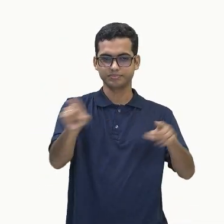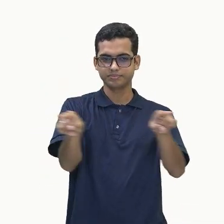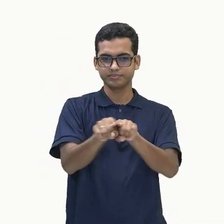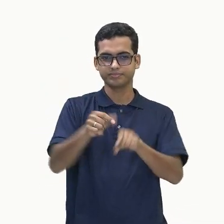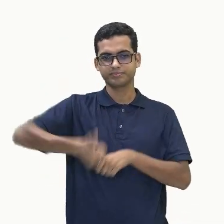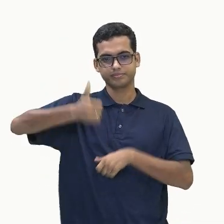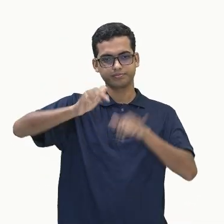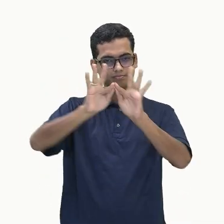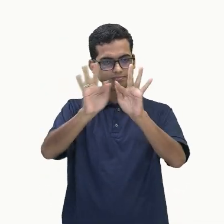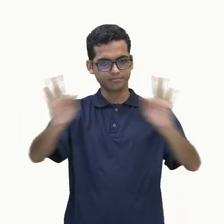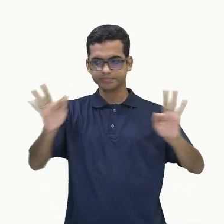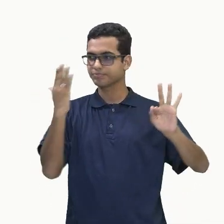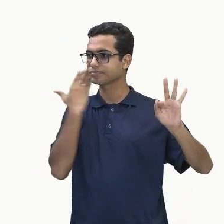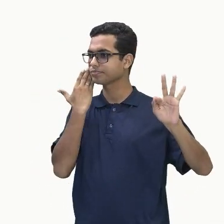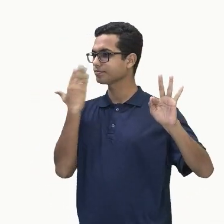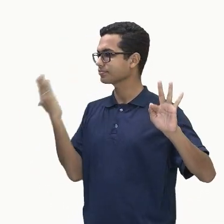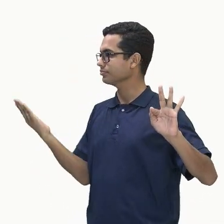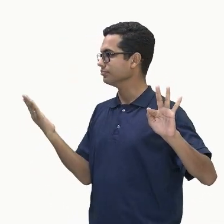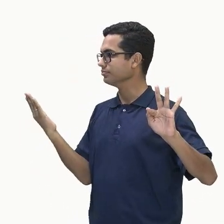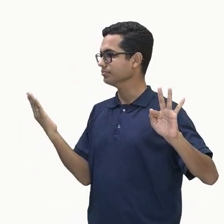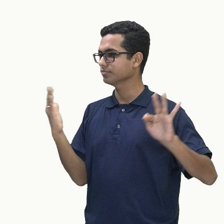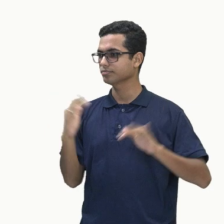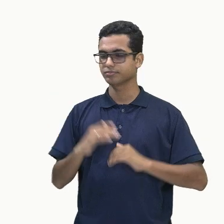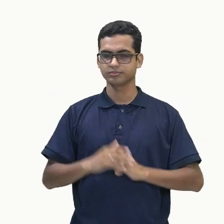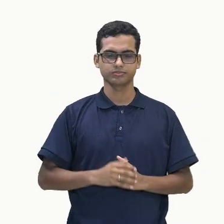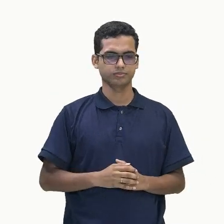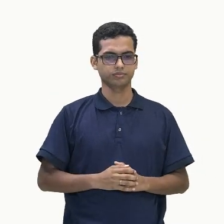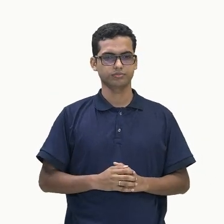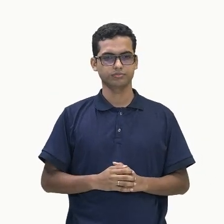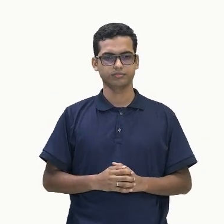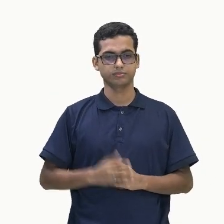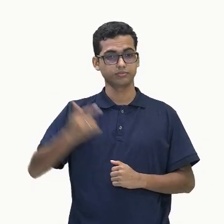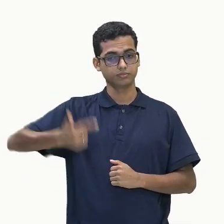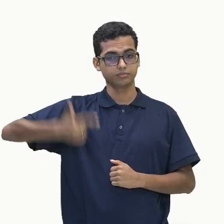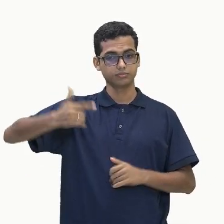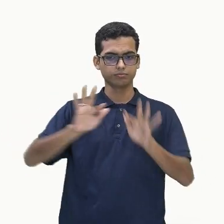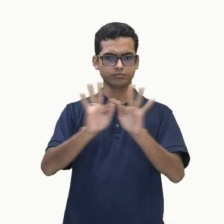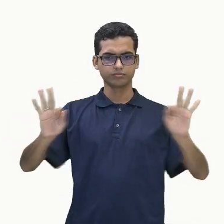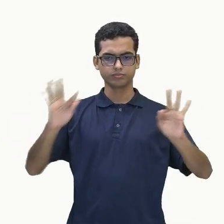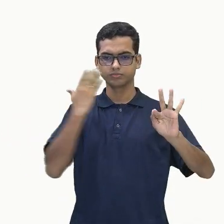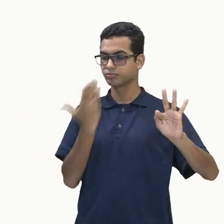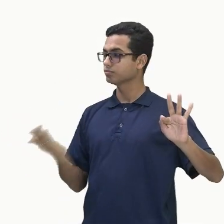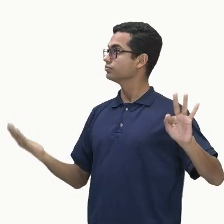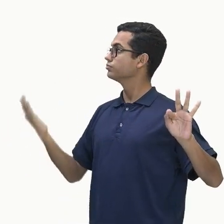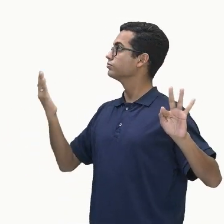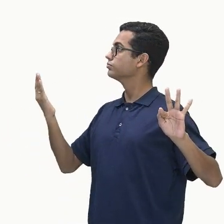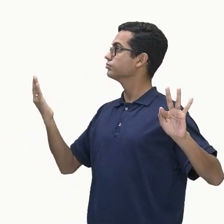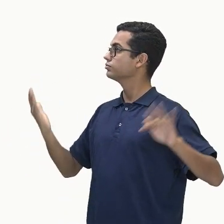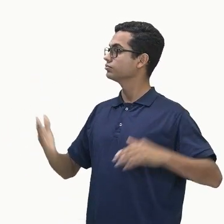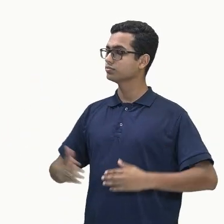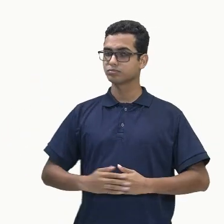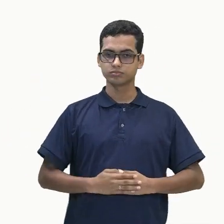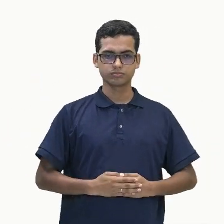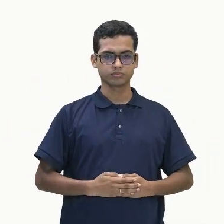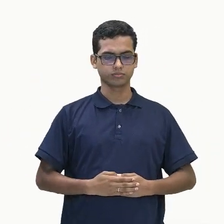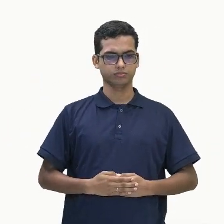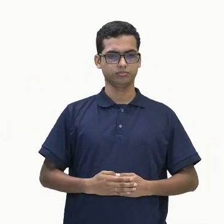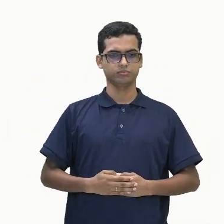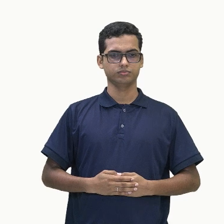office? Yes. Vamos ver a segunda. Lisa and Emma running